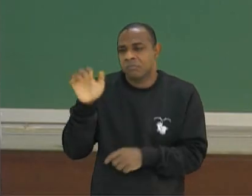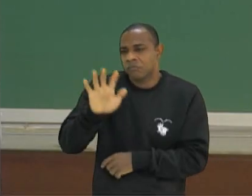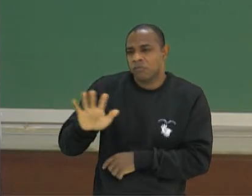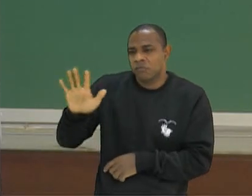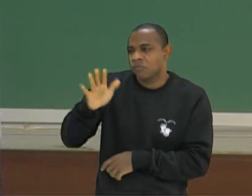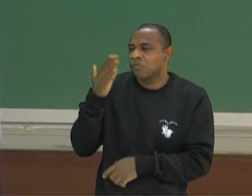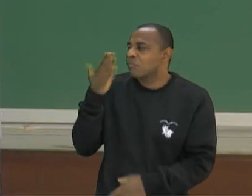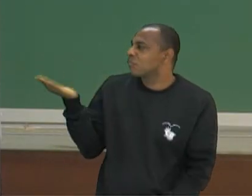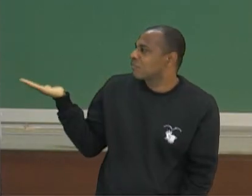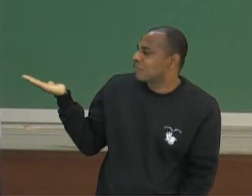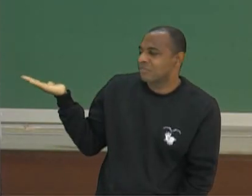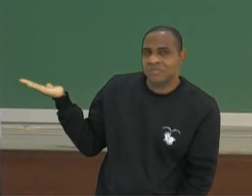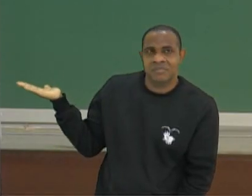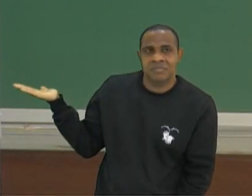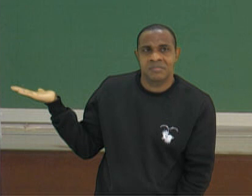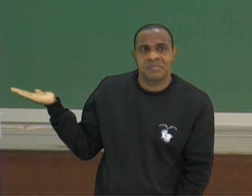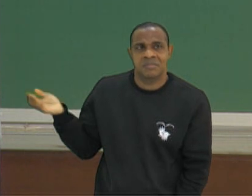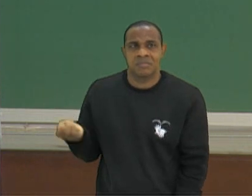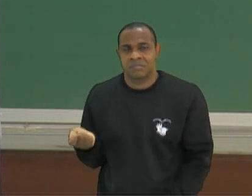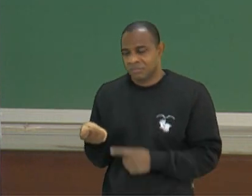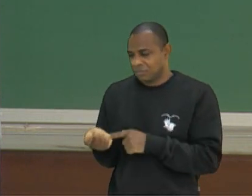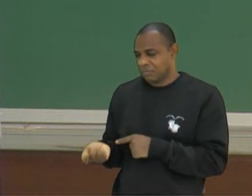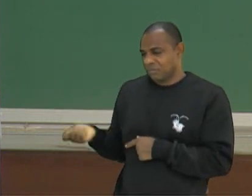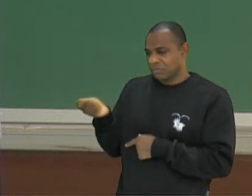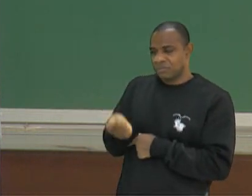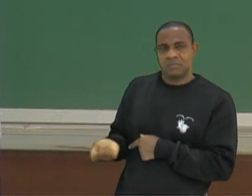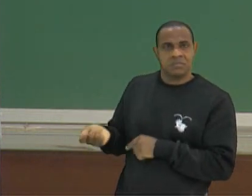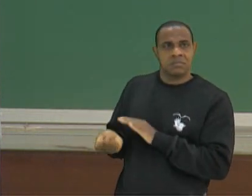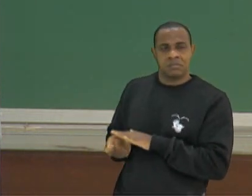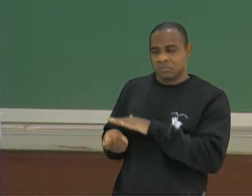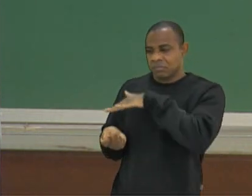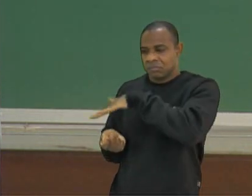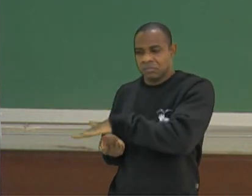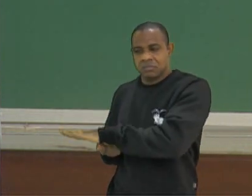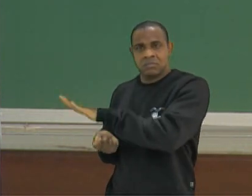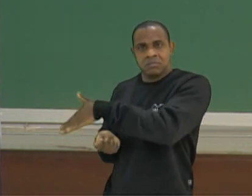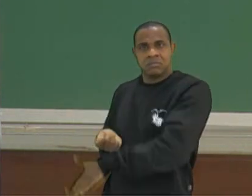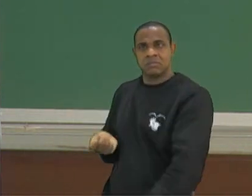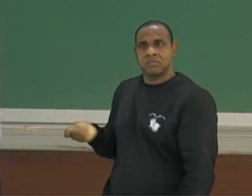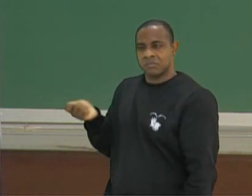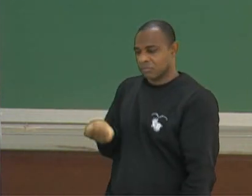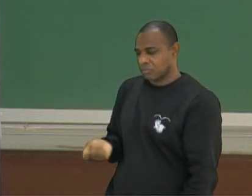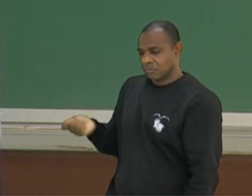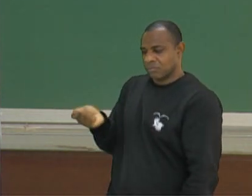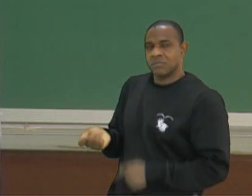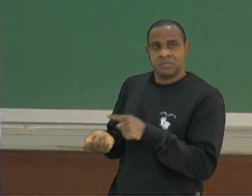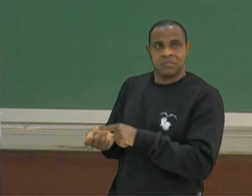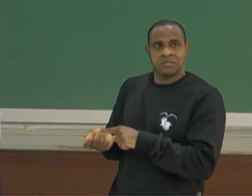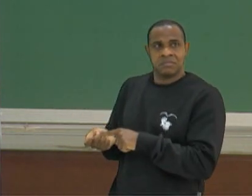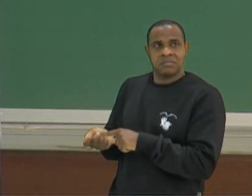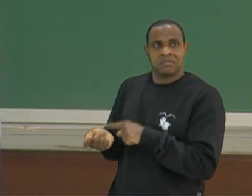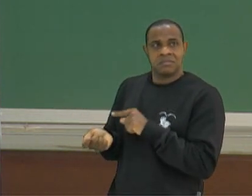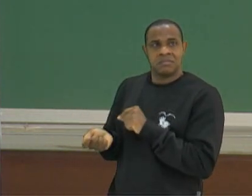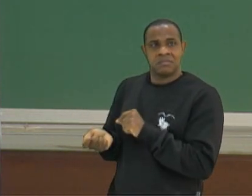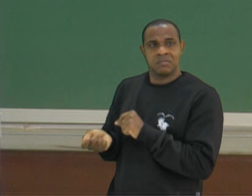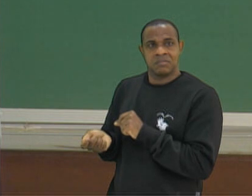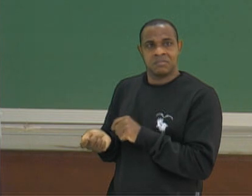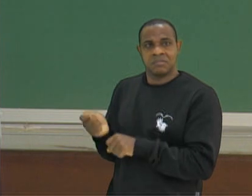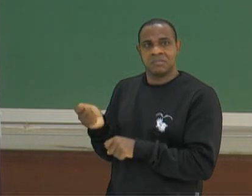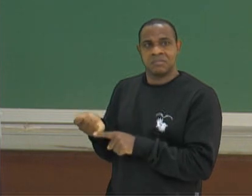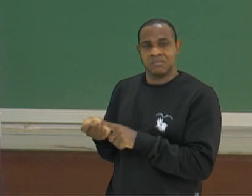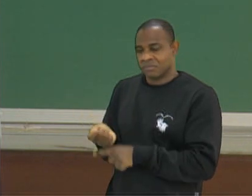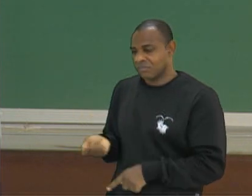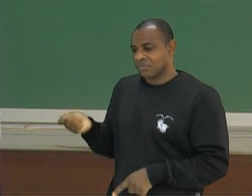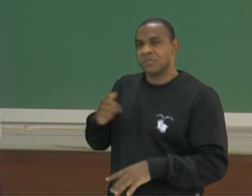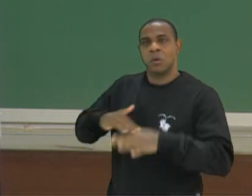o pulso ele avança da esquerda para a direita, onde você vai ter a extremidade ali que ela acaba sendo móvel. Então ela vai